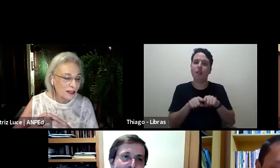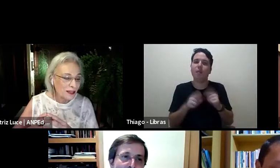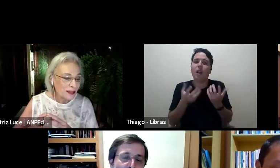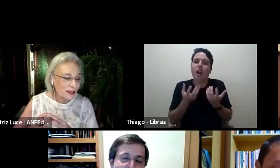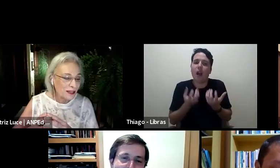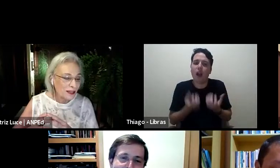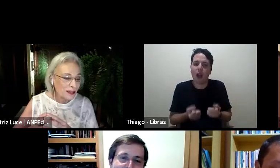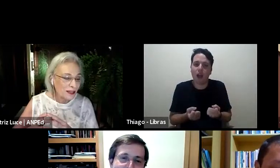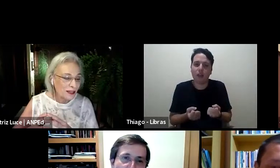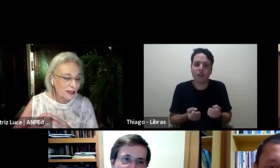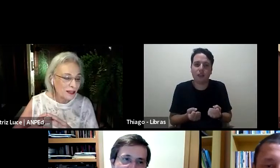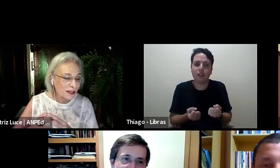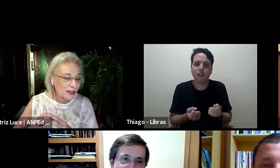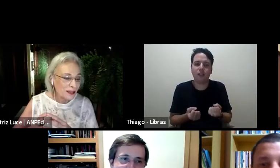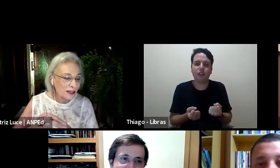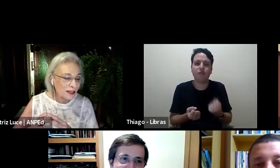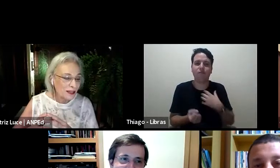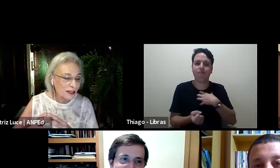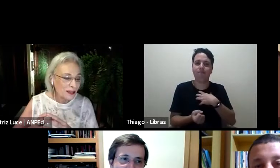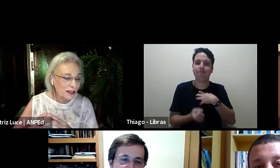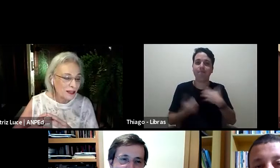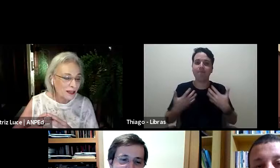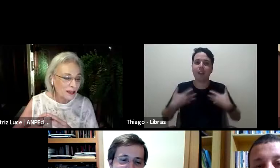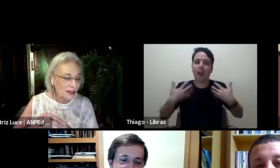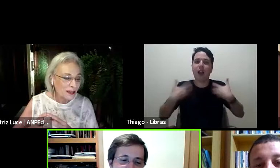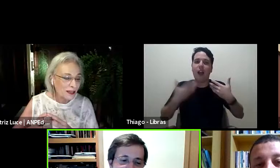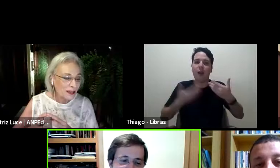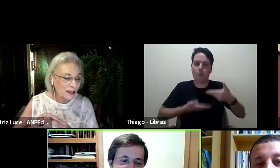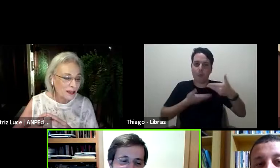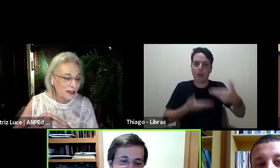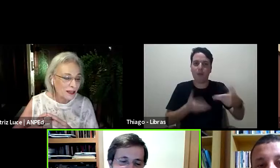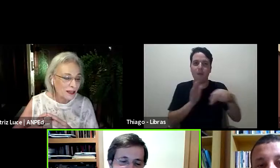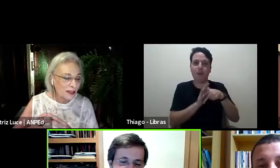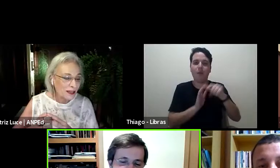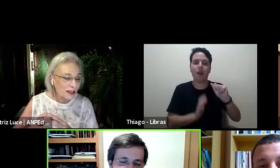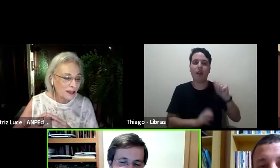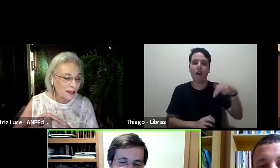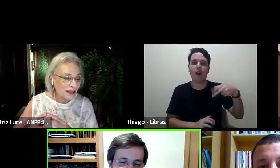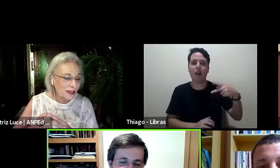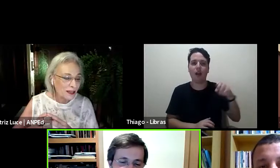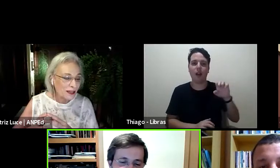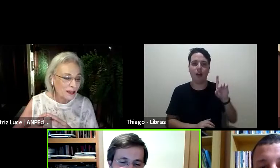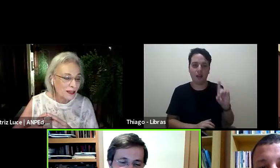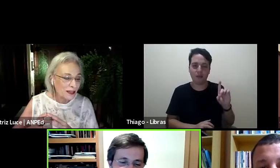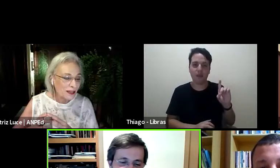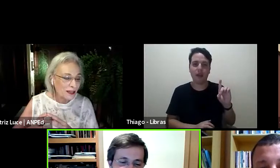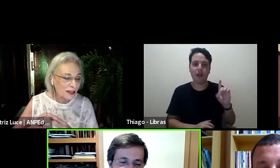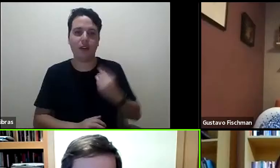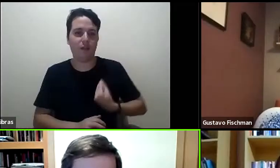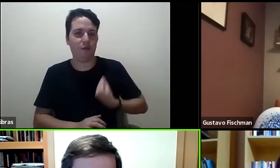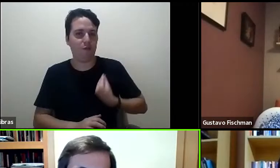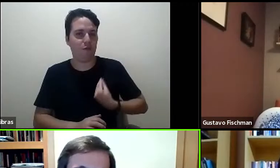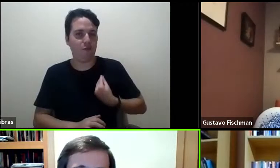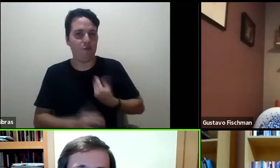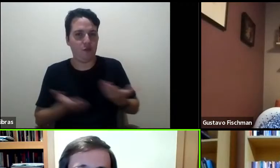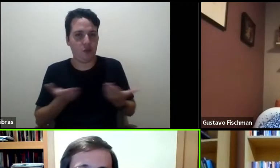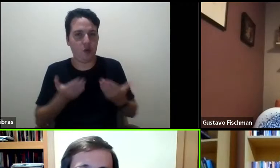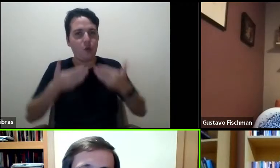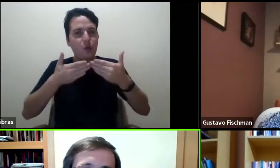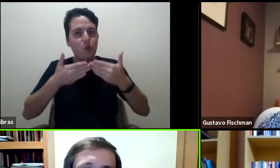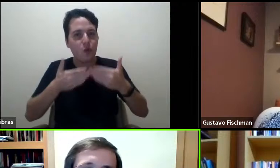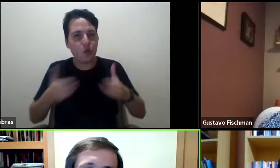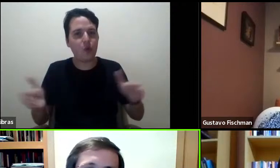alegria o convite da Amped para estar nessa atividade, né, que dá início a esse